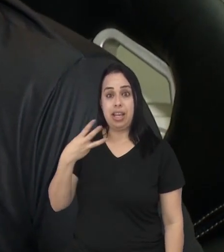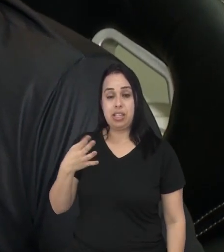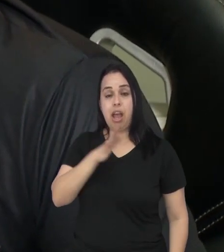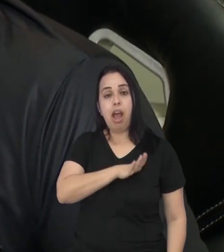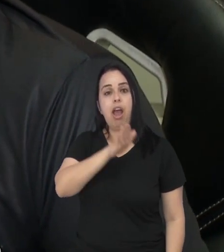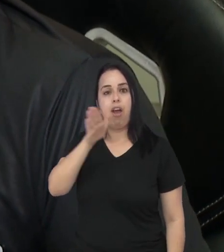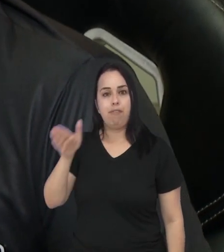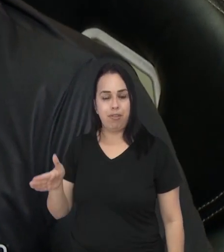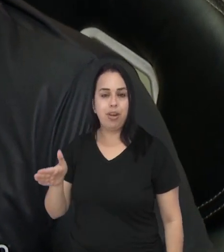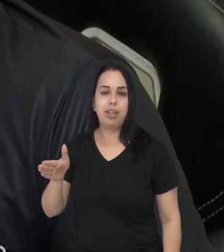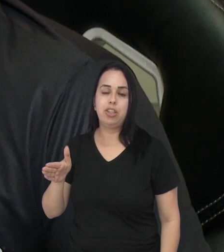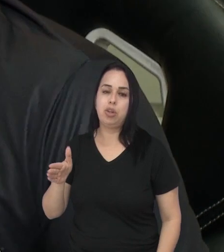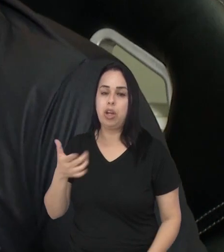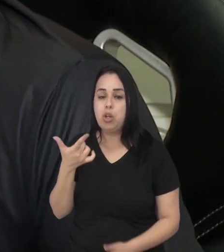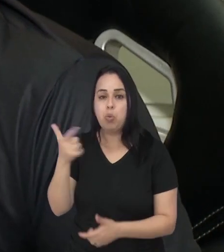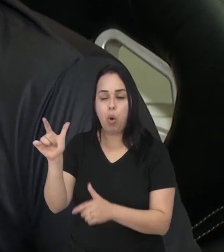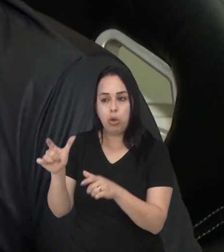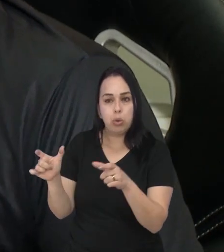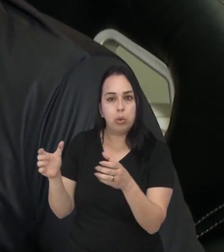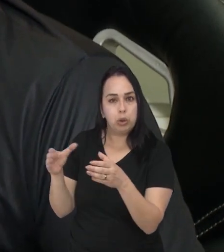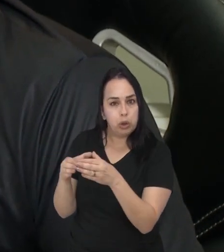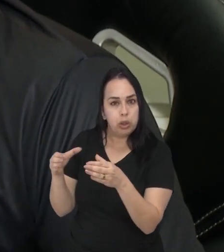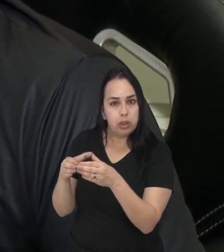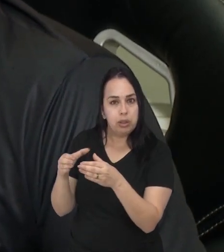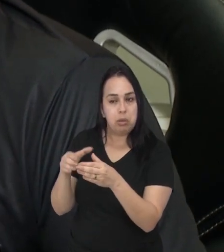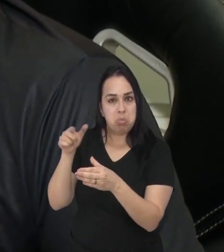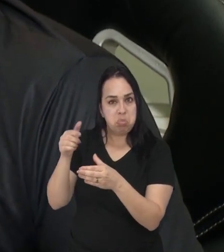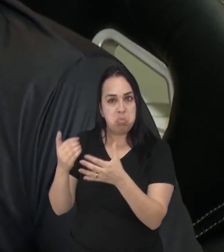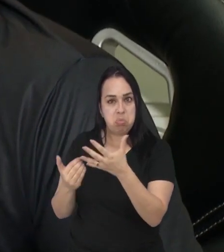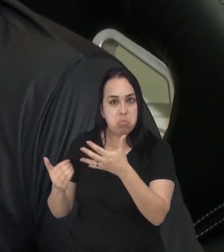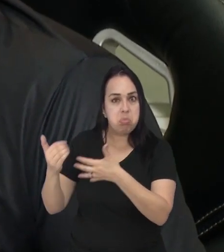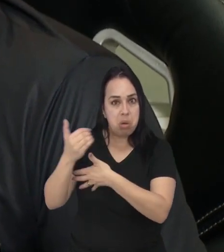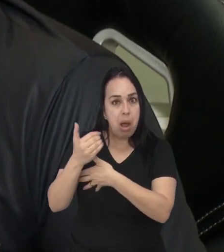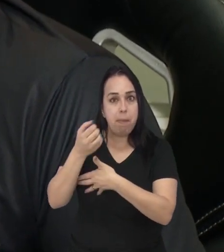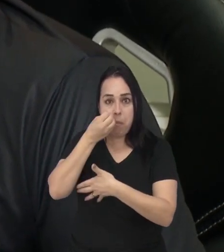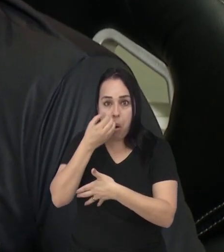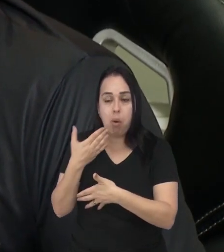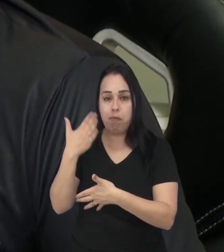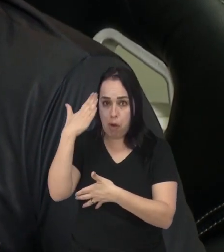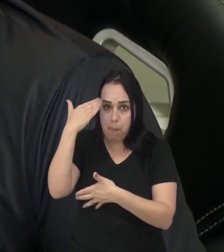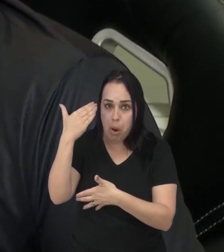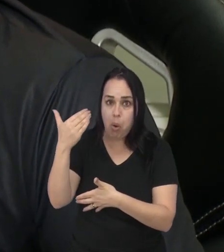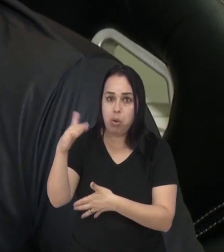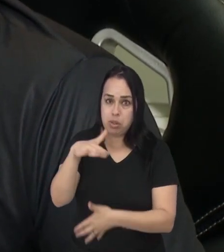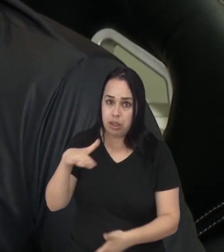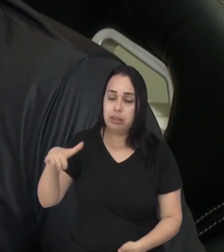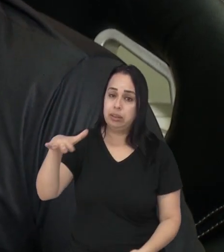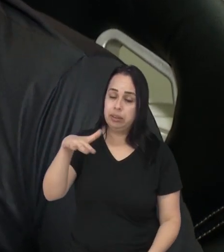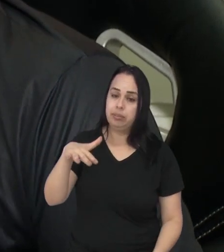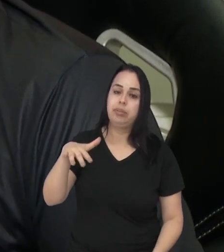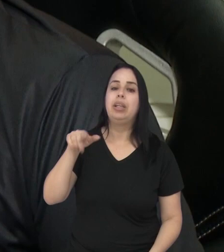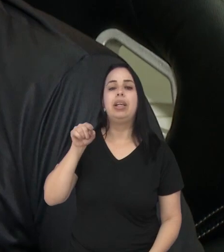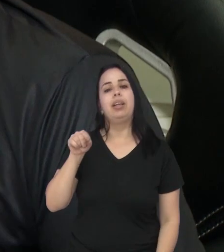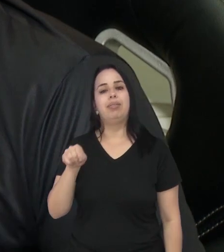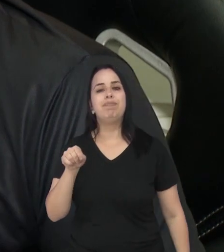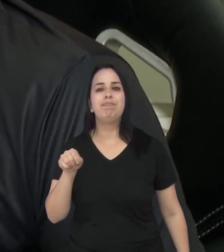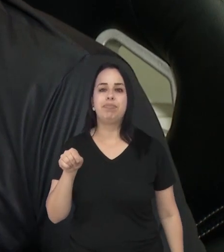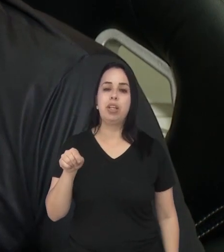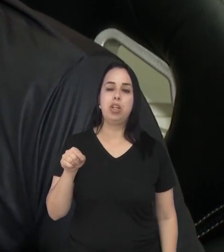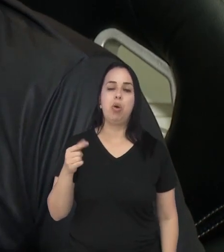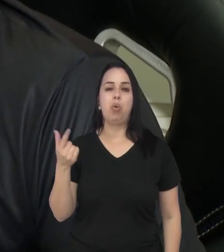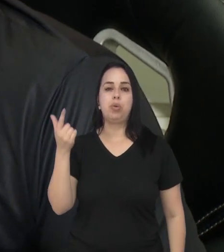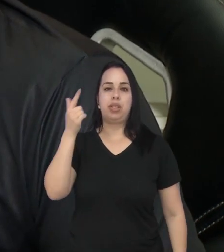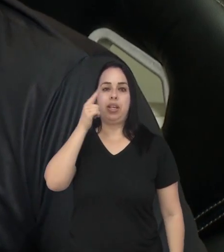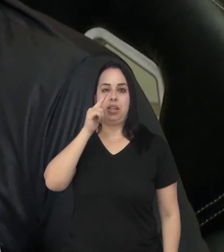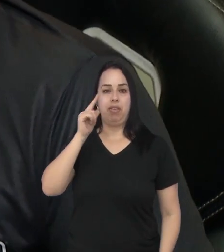São Caetano Esporte Clube, um time de primeira divisão, bem conhecido no esporte. E lá eu